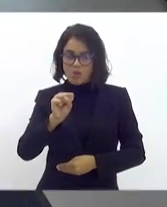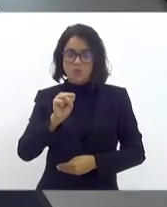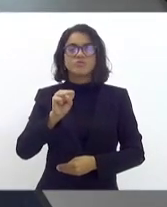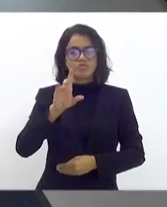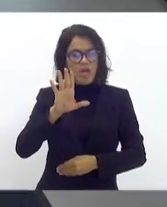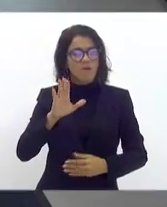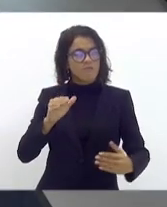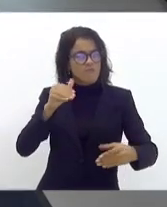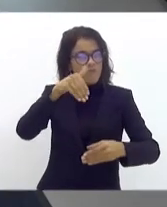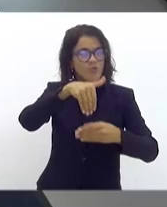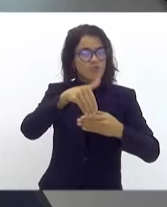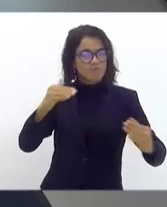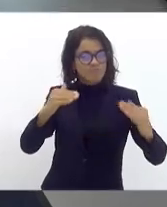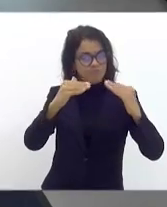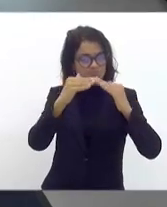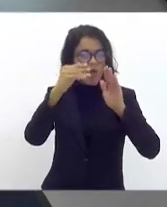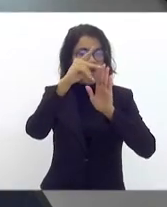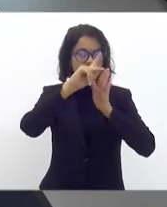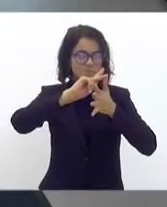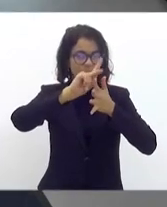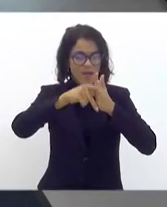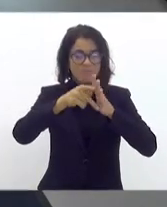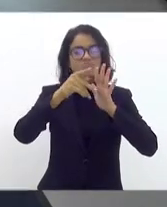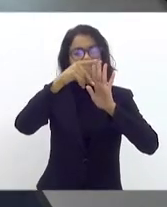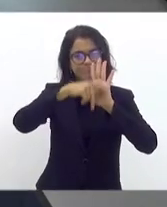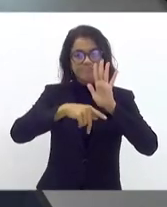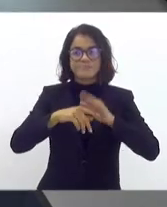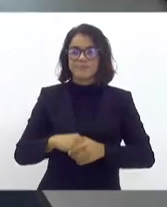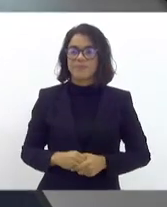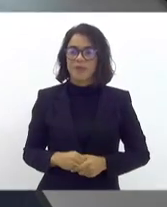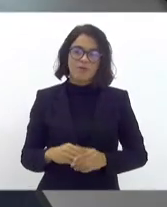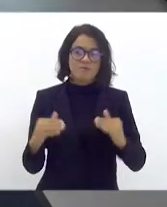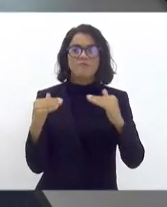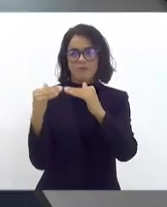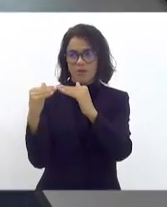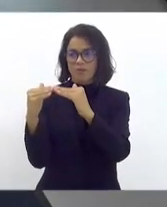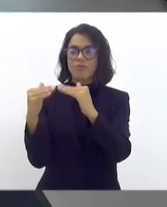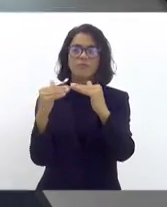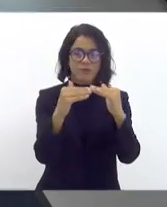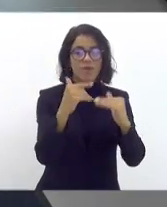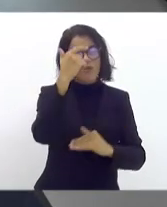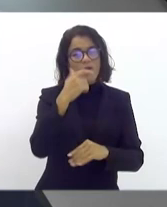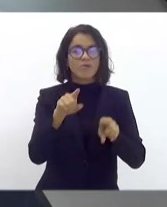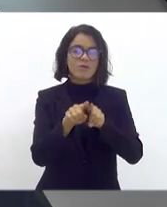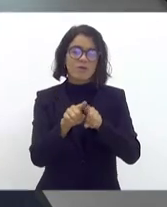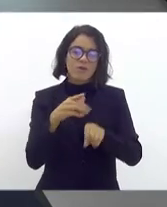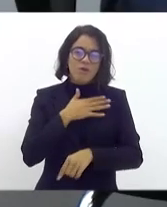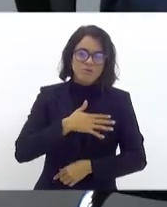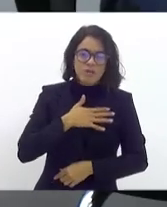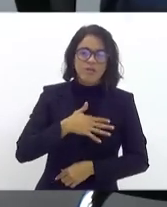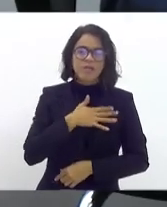à adequação desses parâmetros. Como votam os senhores deputados? Voto a favor, presidente. Favorável. Favorável. Eu gostaria também de consignar o meu